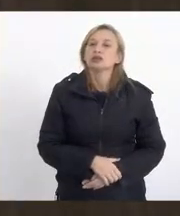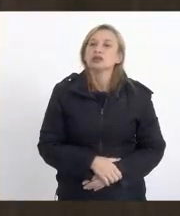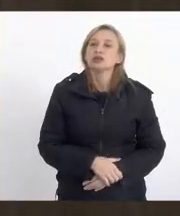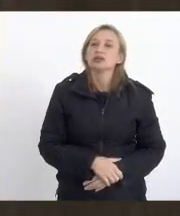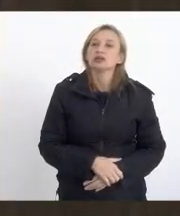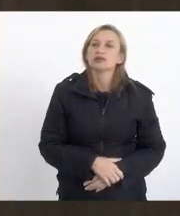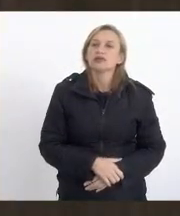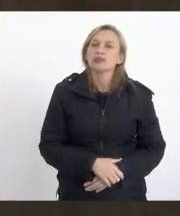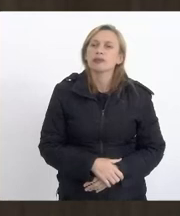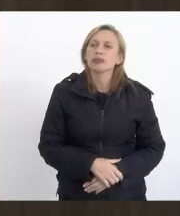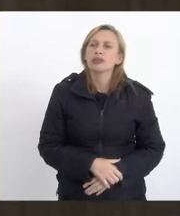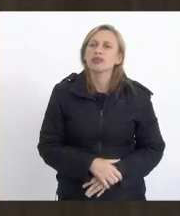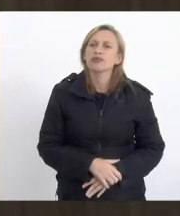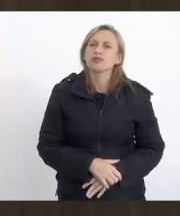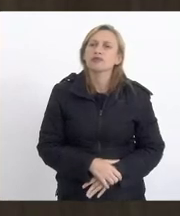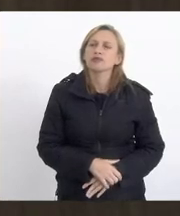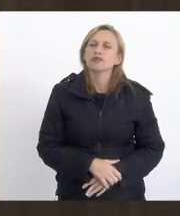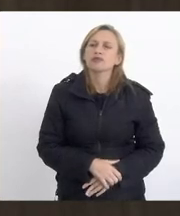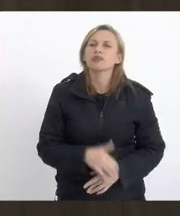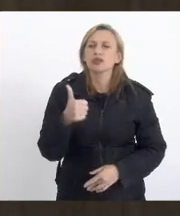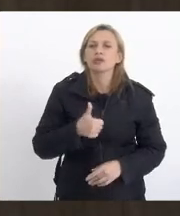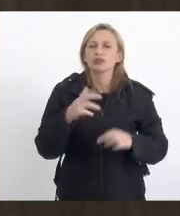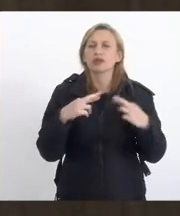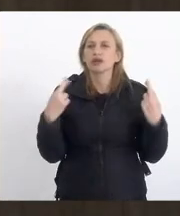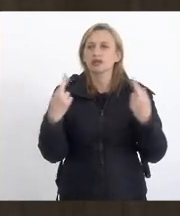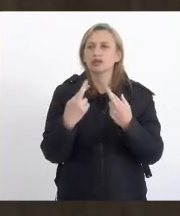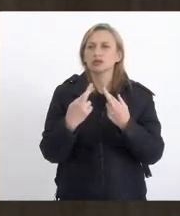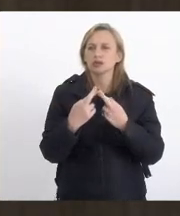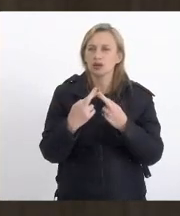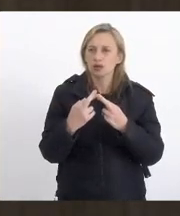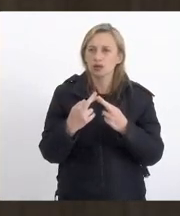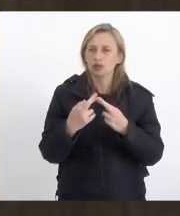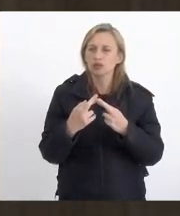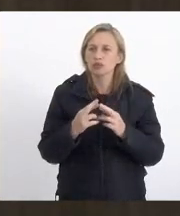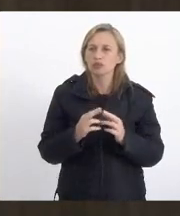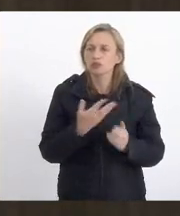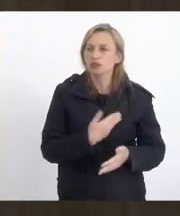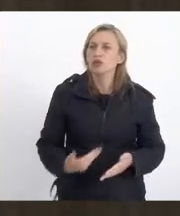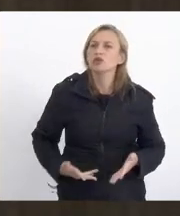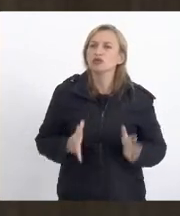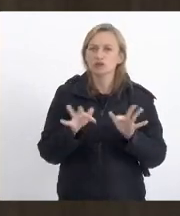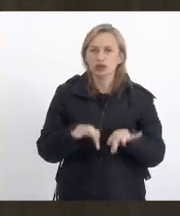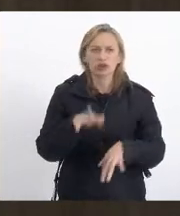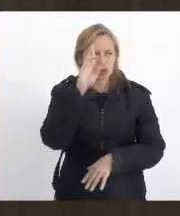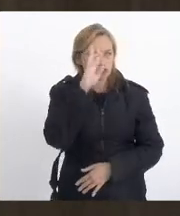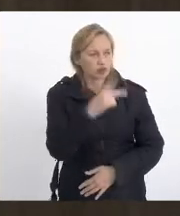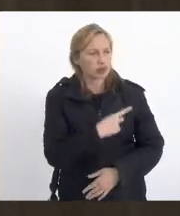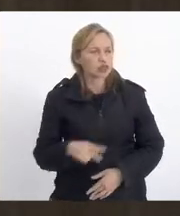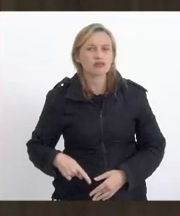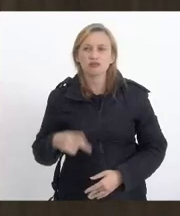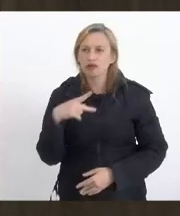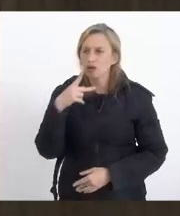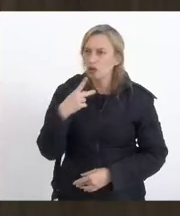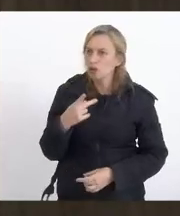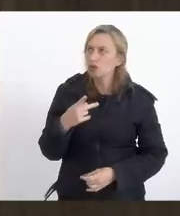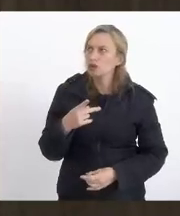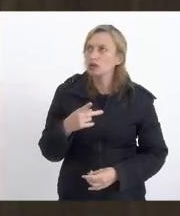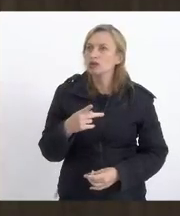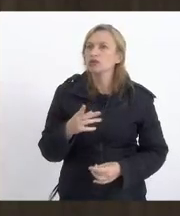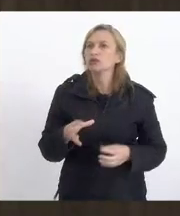senhor, na primeira audiência pública, ao final, né, senhor presidente, falou que talvez